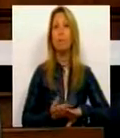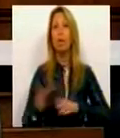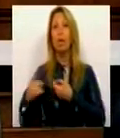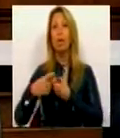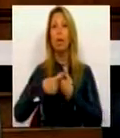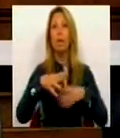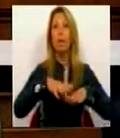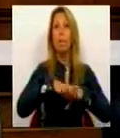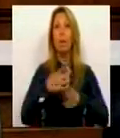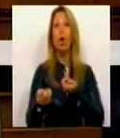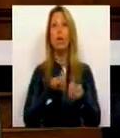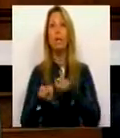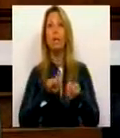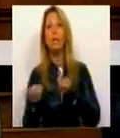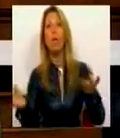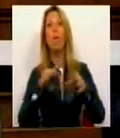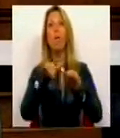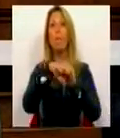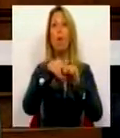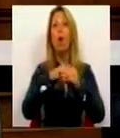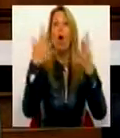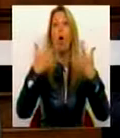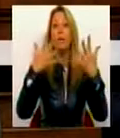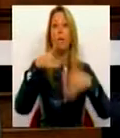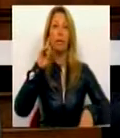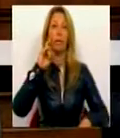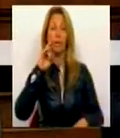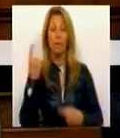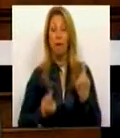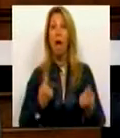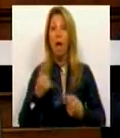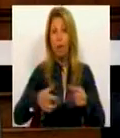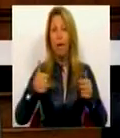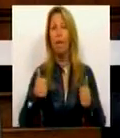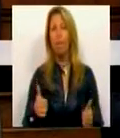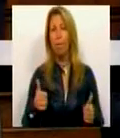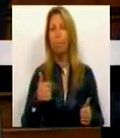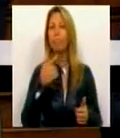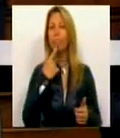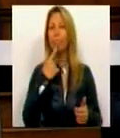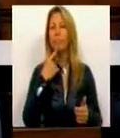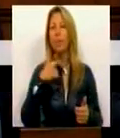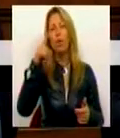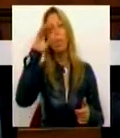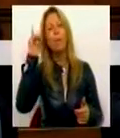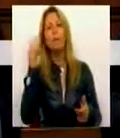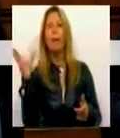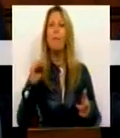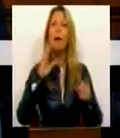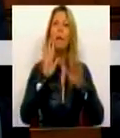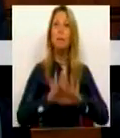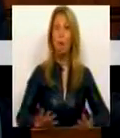da organização no seu orçamento de defesa. Portanto, às vezes é bom termos uma noção mais tranquila,